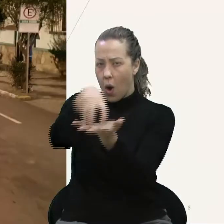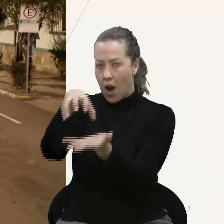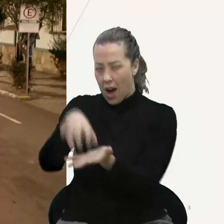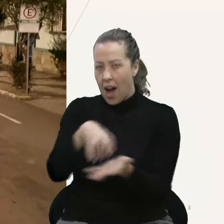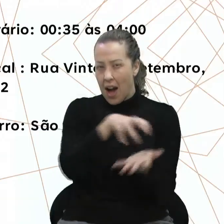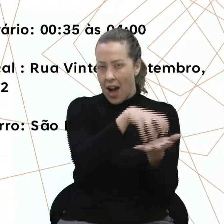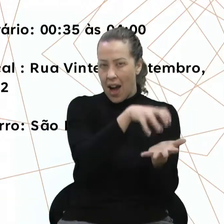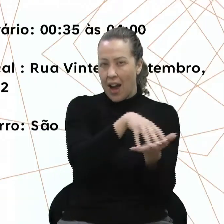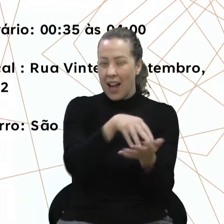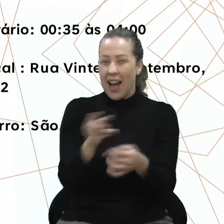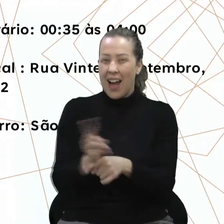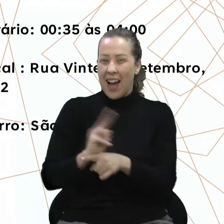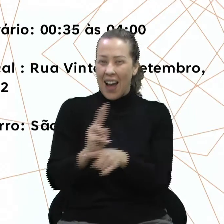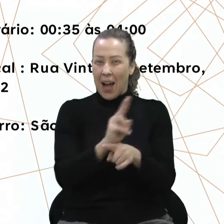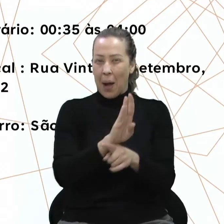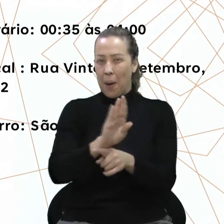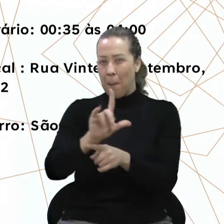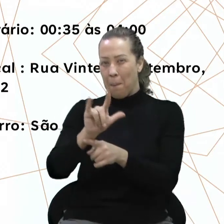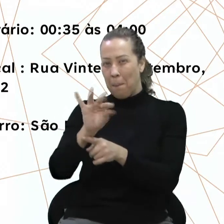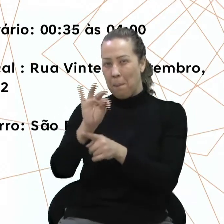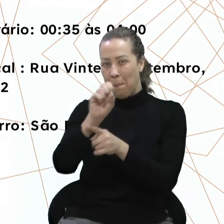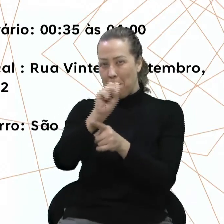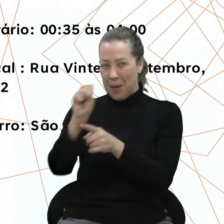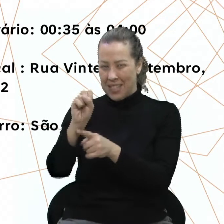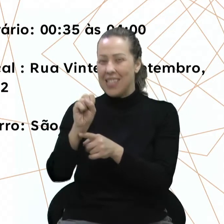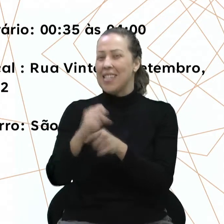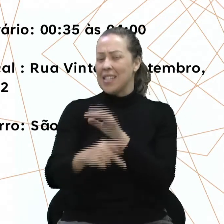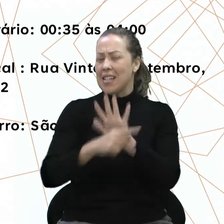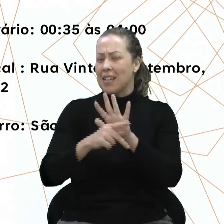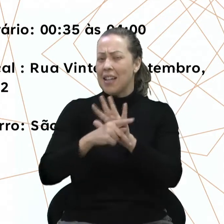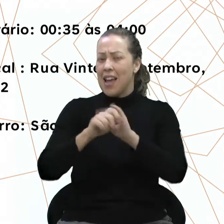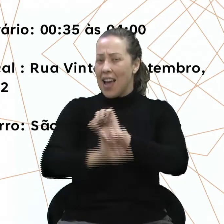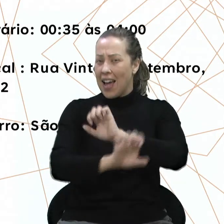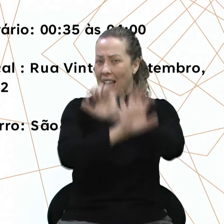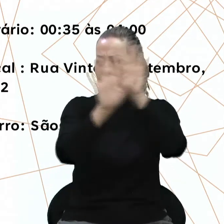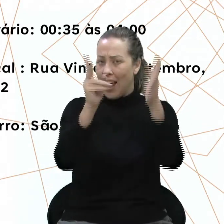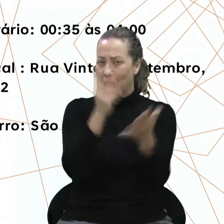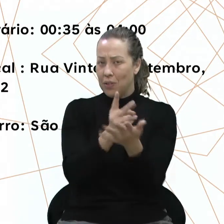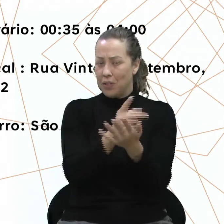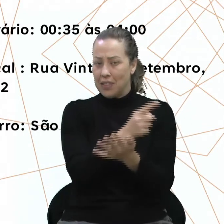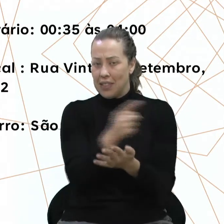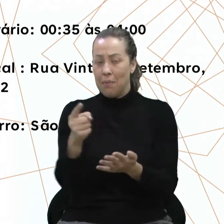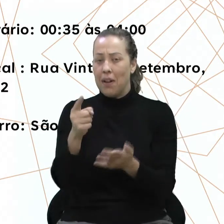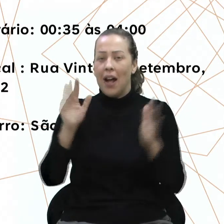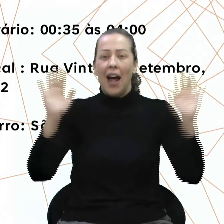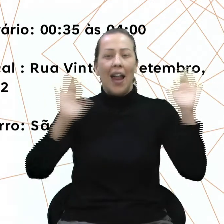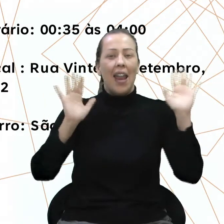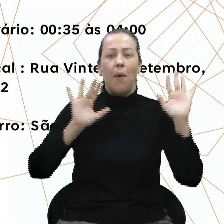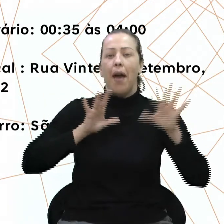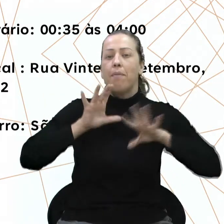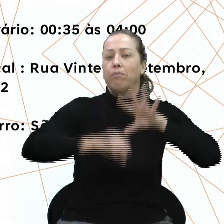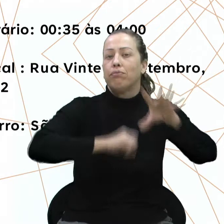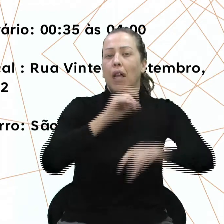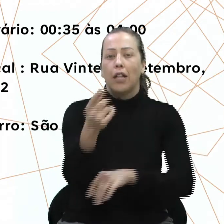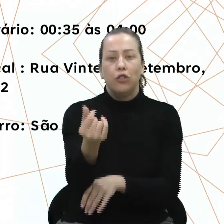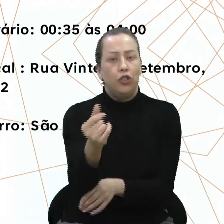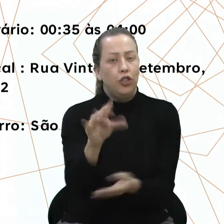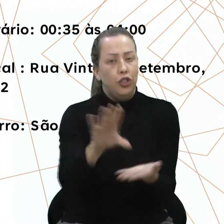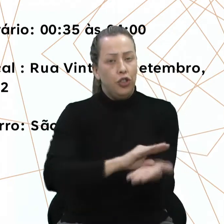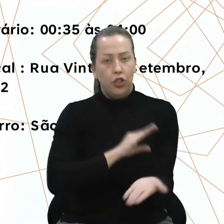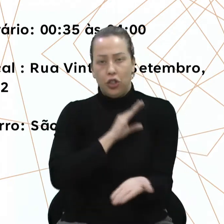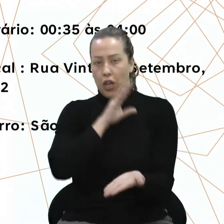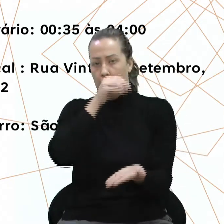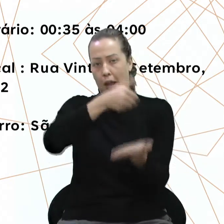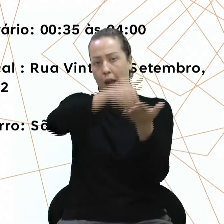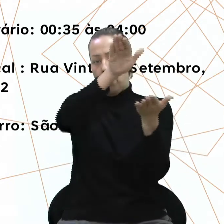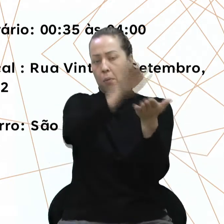essa blitz da balada segura, que eu deixo claro mais uma vez em todos os momentos, jamais é para arrecadação. O pessoal